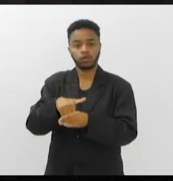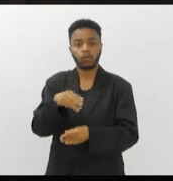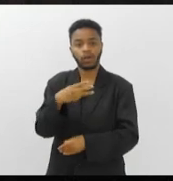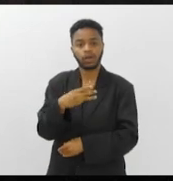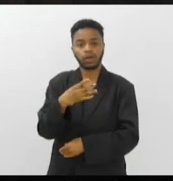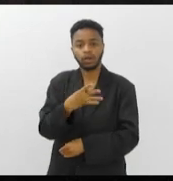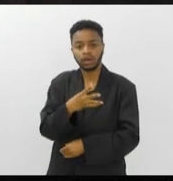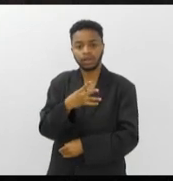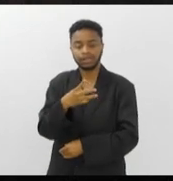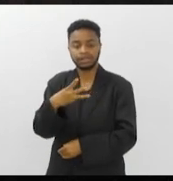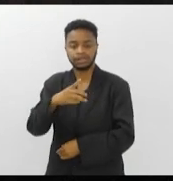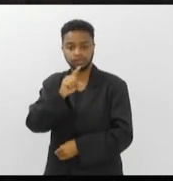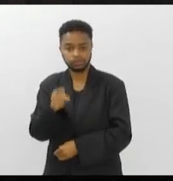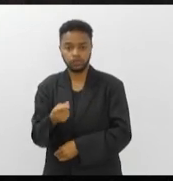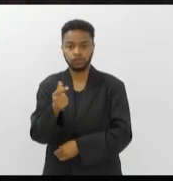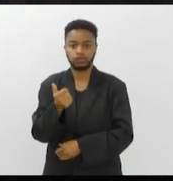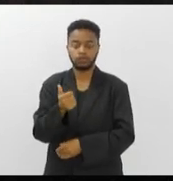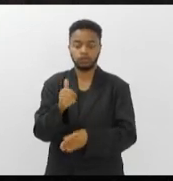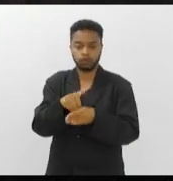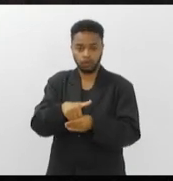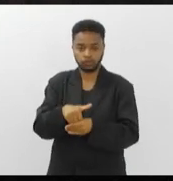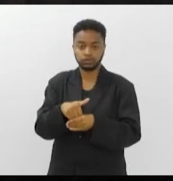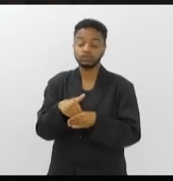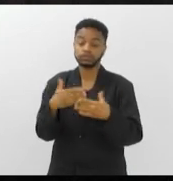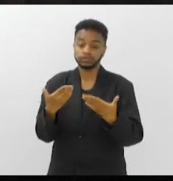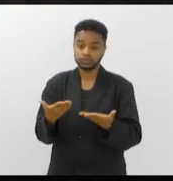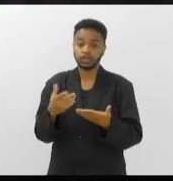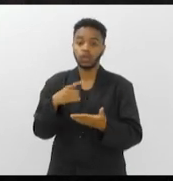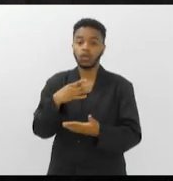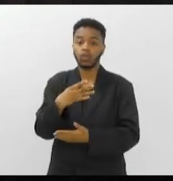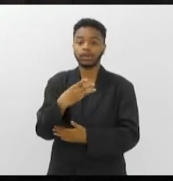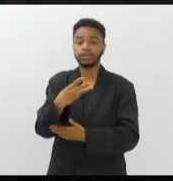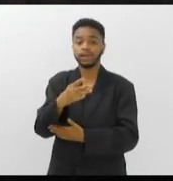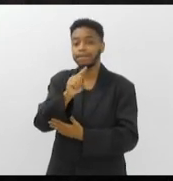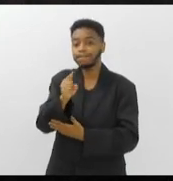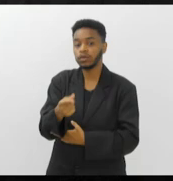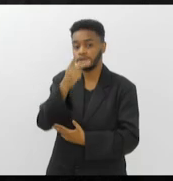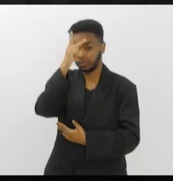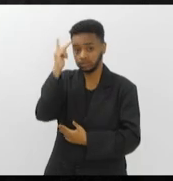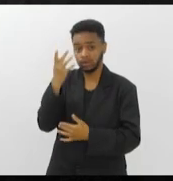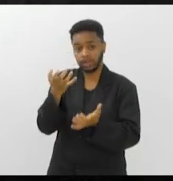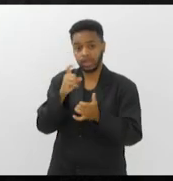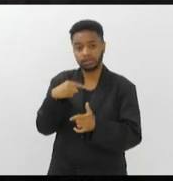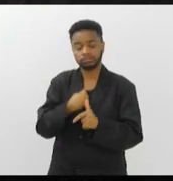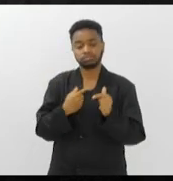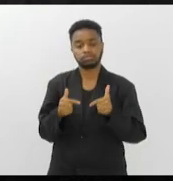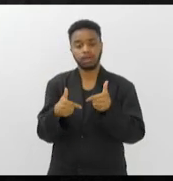43 mil votos, 811. São 43 mil pessoas que esperam uma resposta da gente.